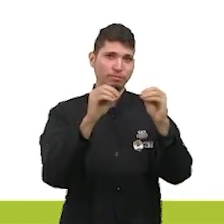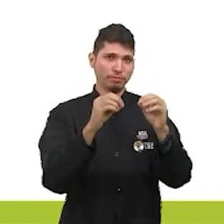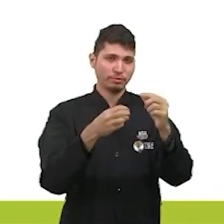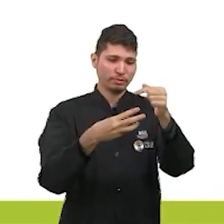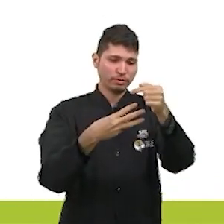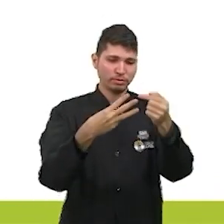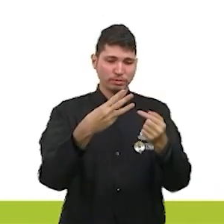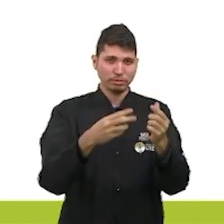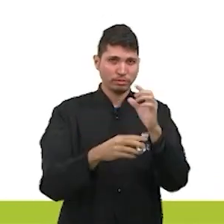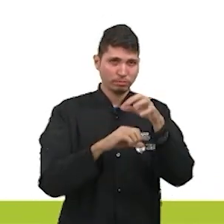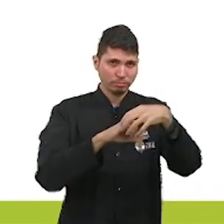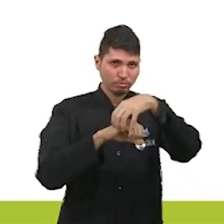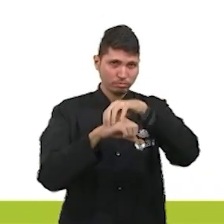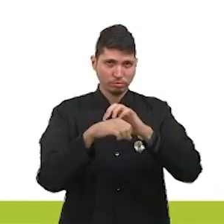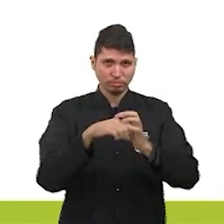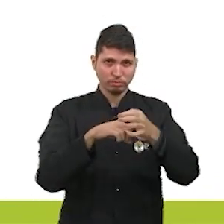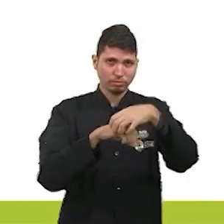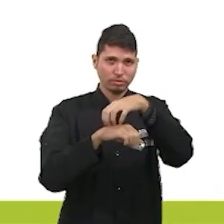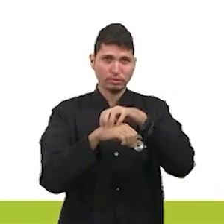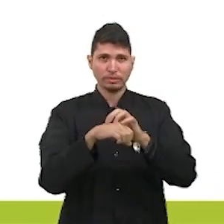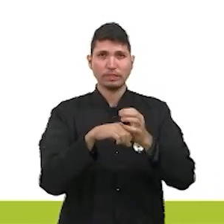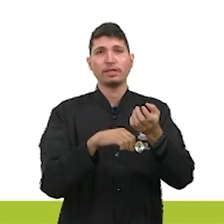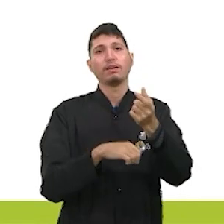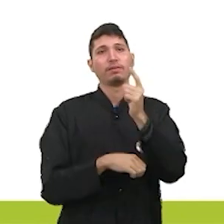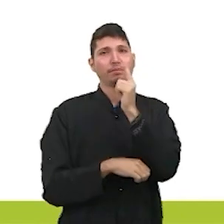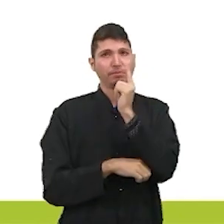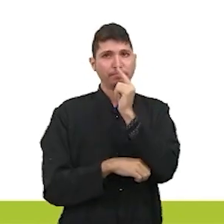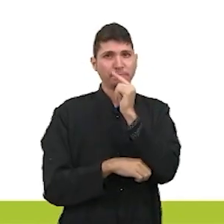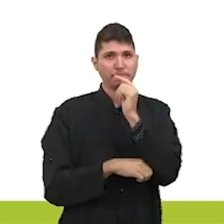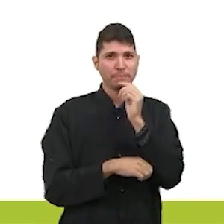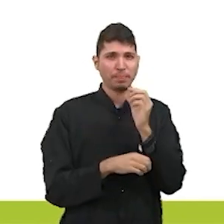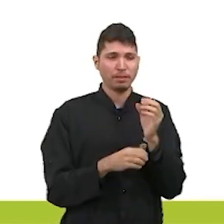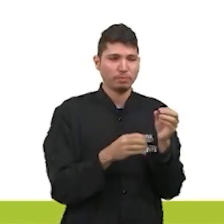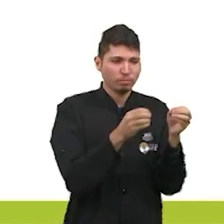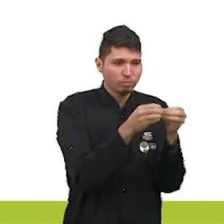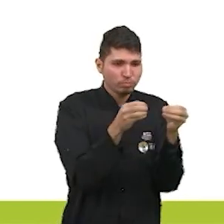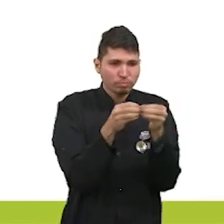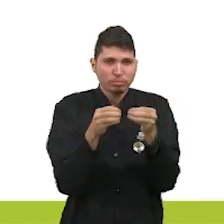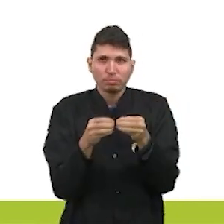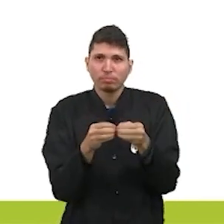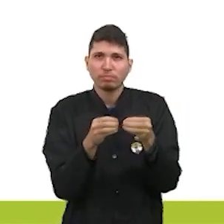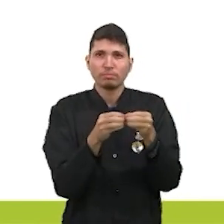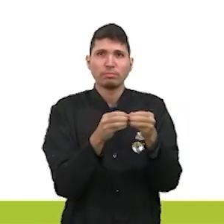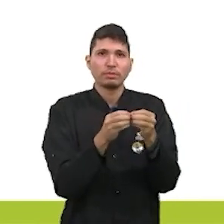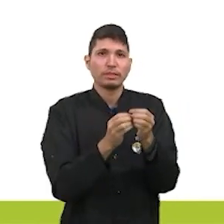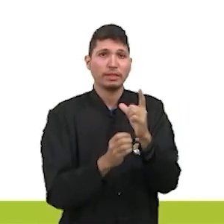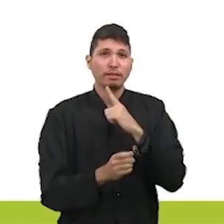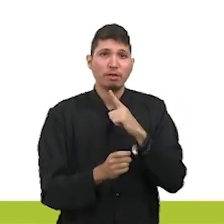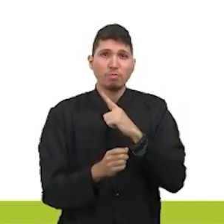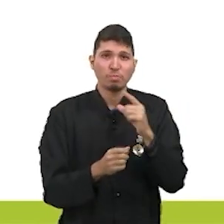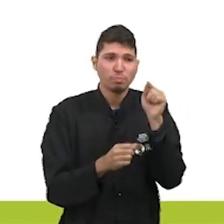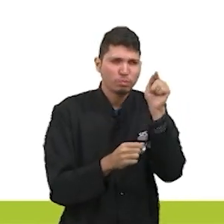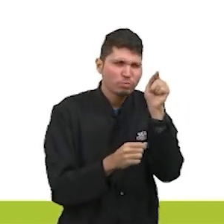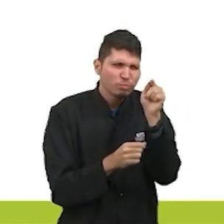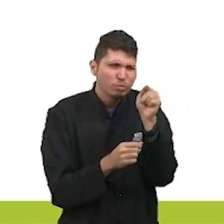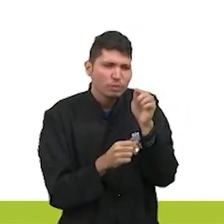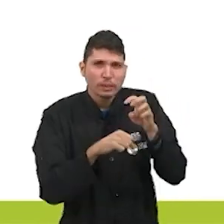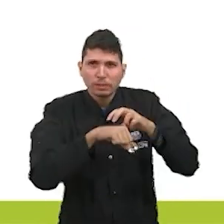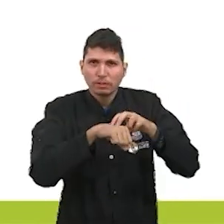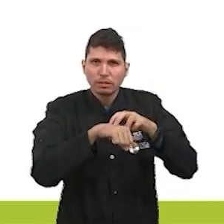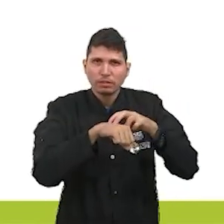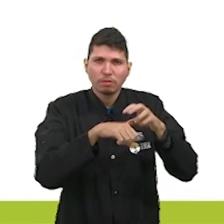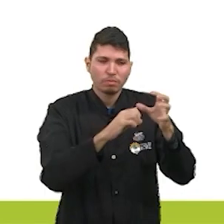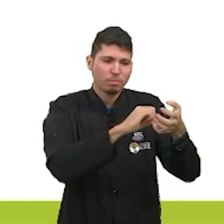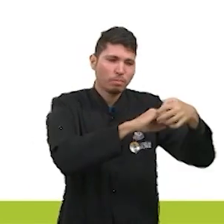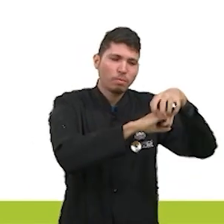moléculas de águas, uma próxima à outra, e o pontilhado, um pontilhado verde entre uma molécula e